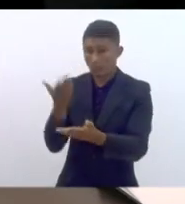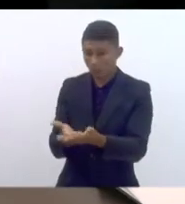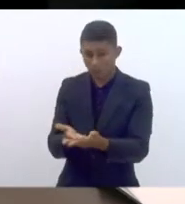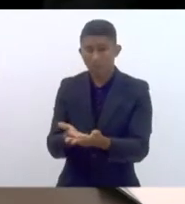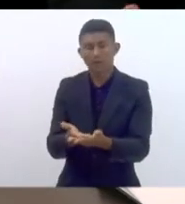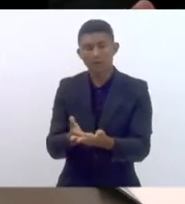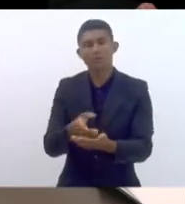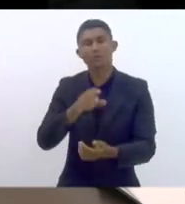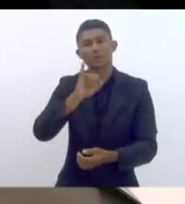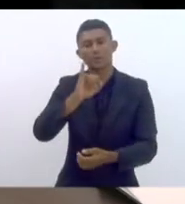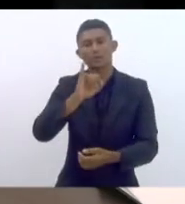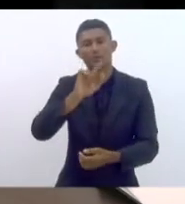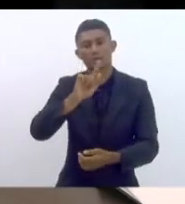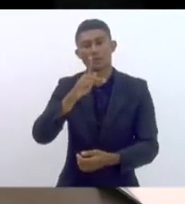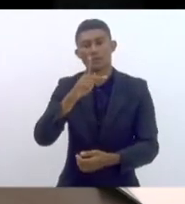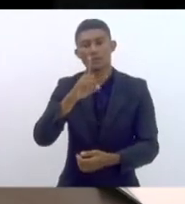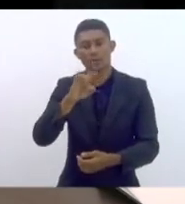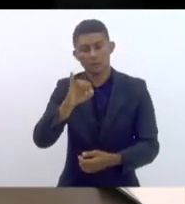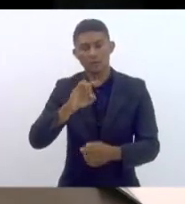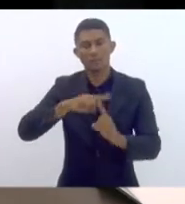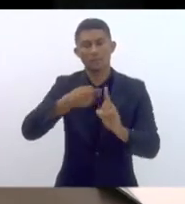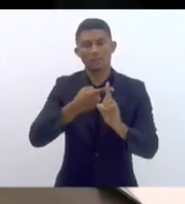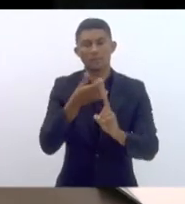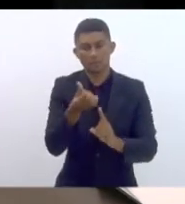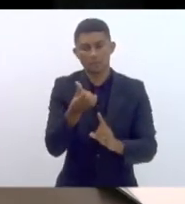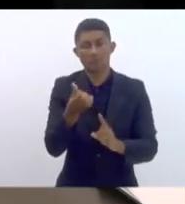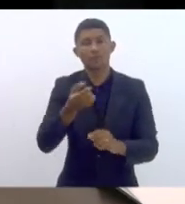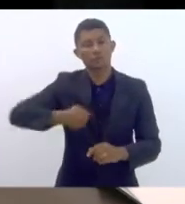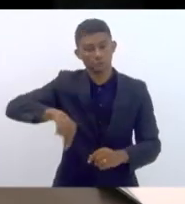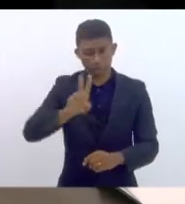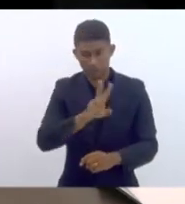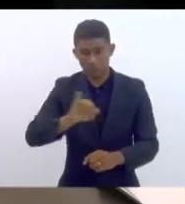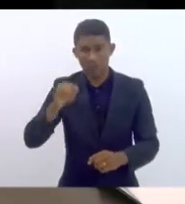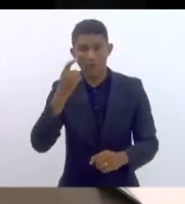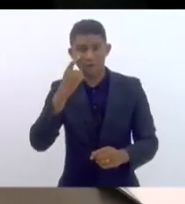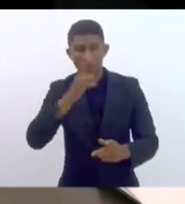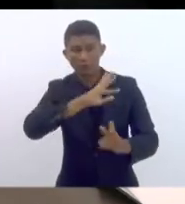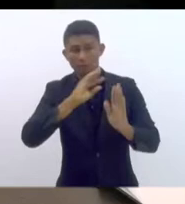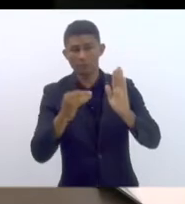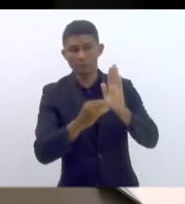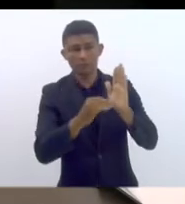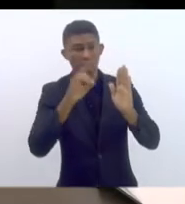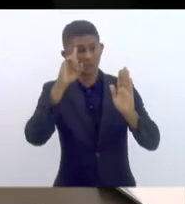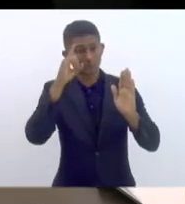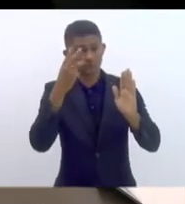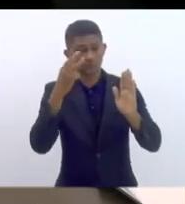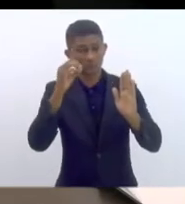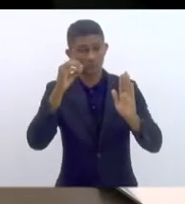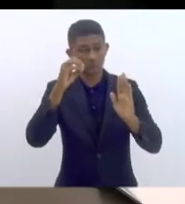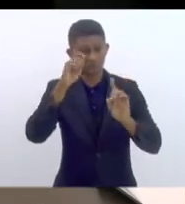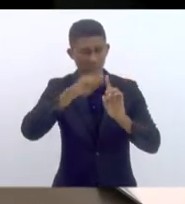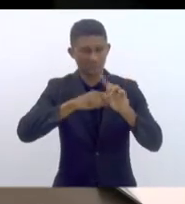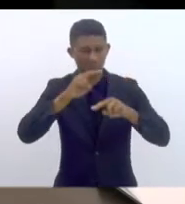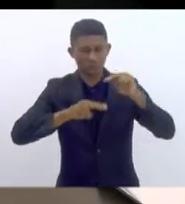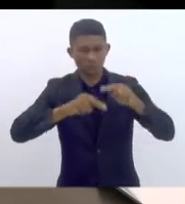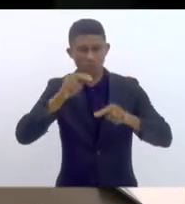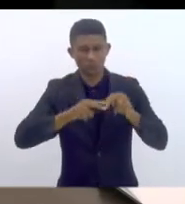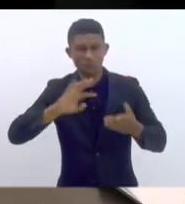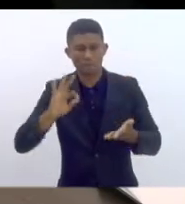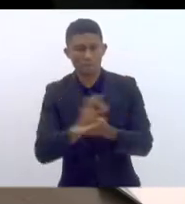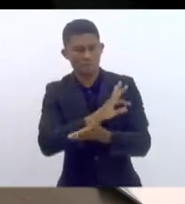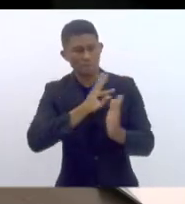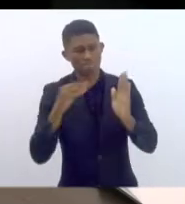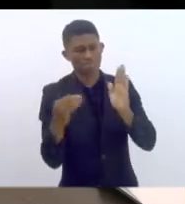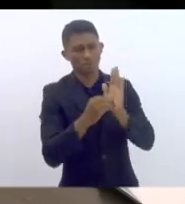6. A gente vai alterar no aditivo que, né, espero que seja assinado agora dia 30 de junho, na quinta-feira, mas ele ainda está como IGPDI mais